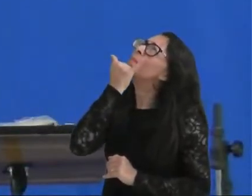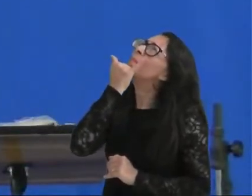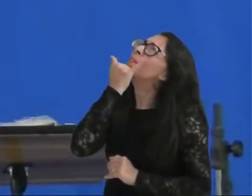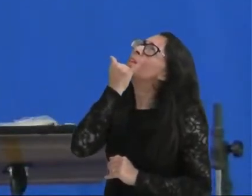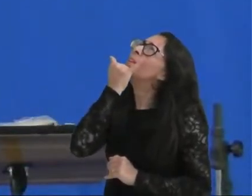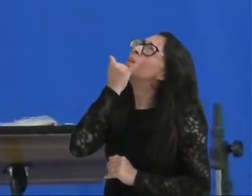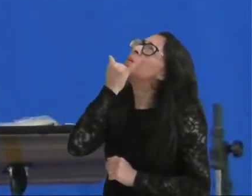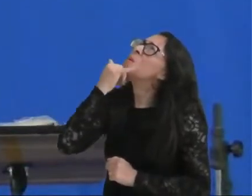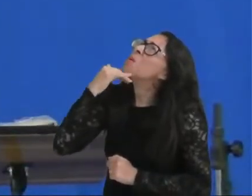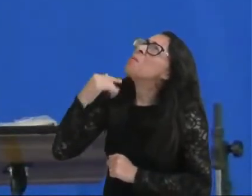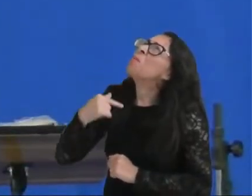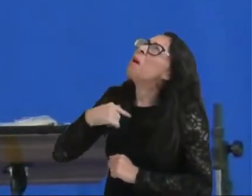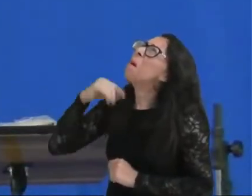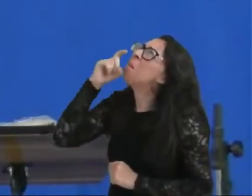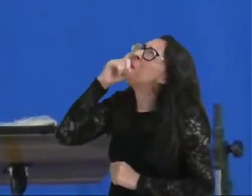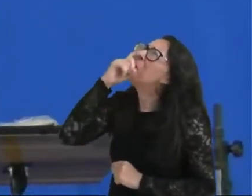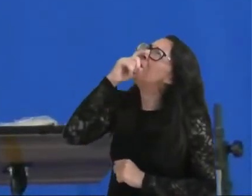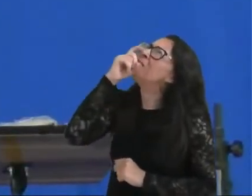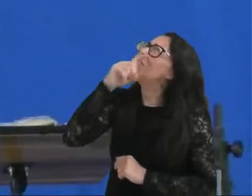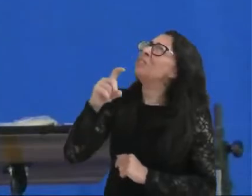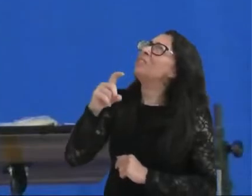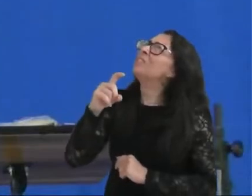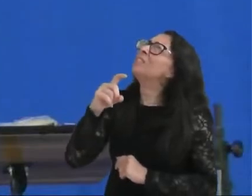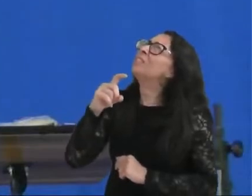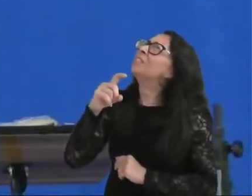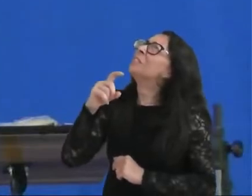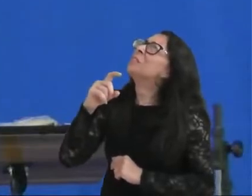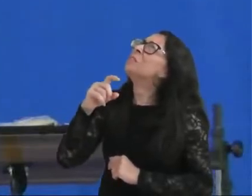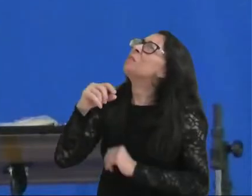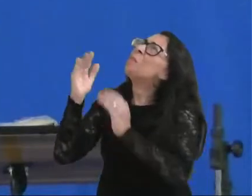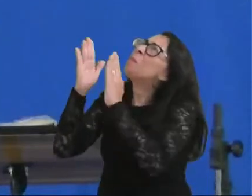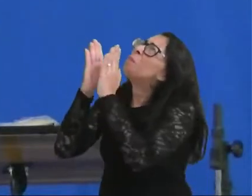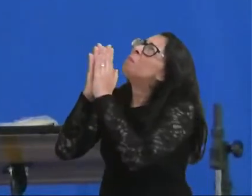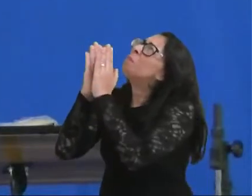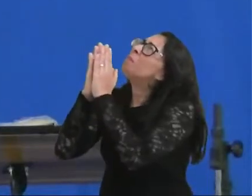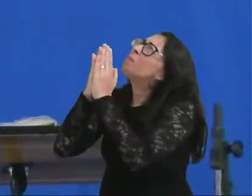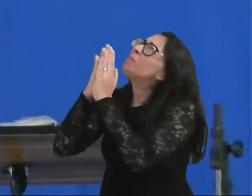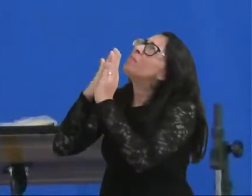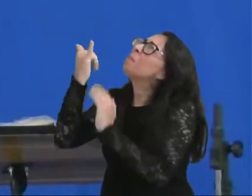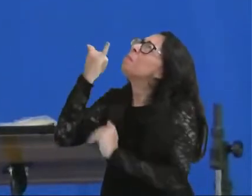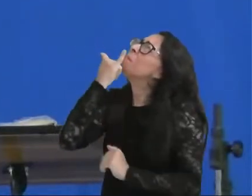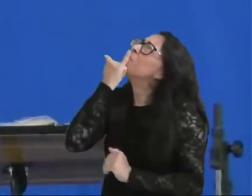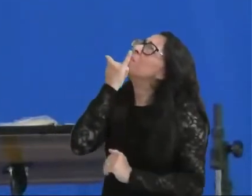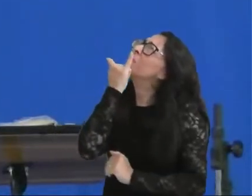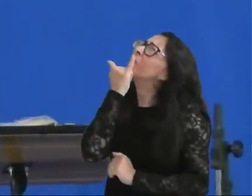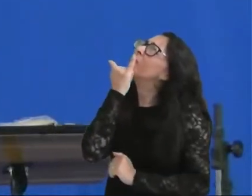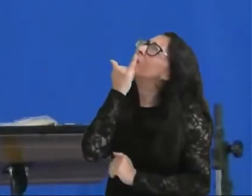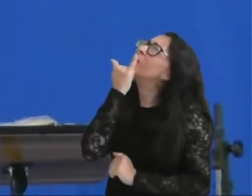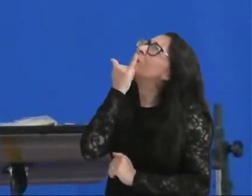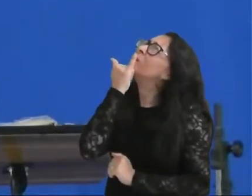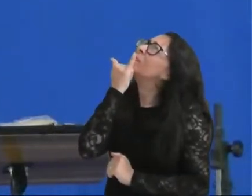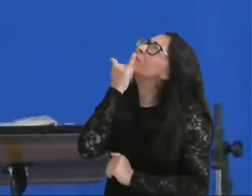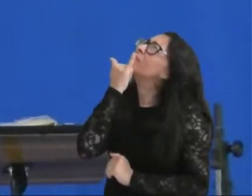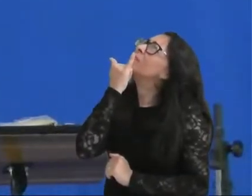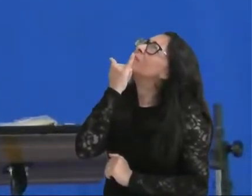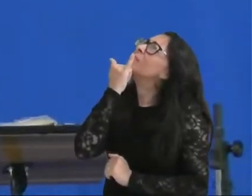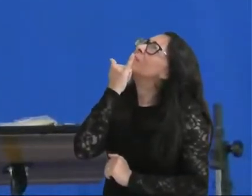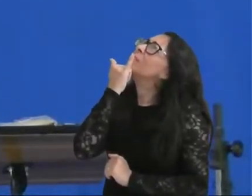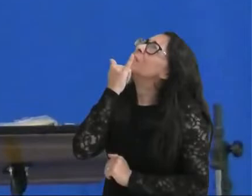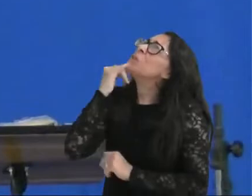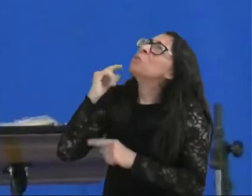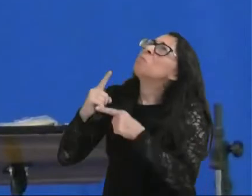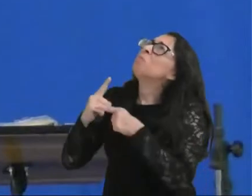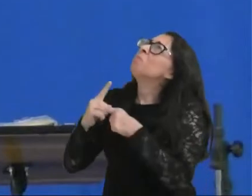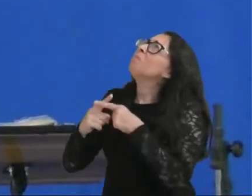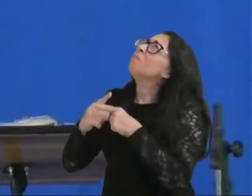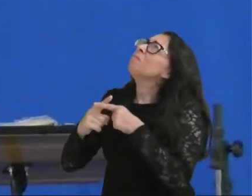porque o louvor tocou o teu coração, não é porque a mensagem tocou o teu coração. Arrependimento não é emoção,